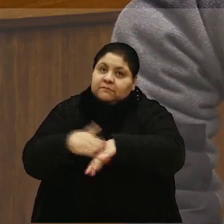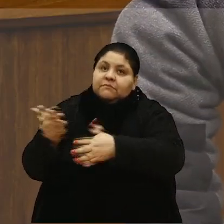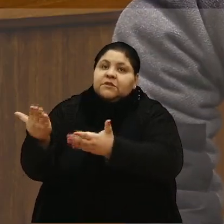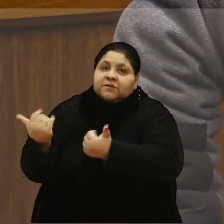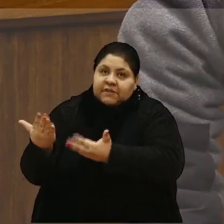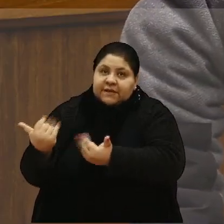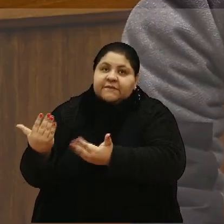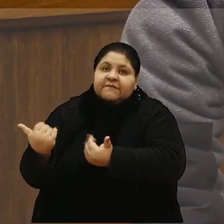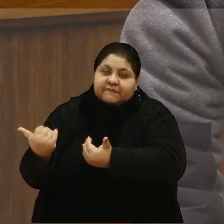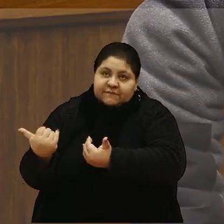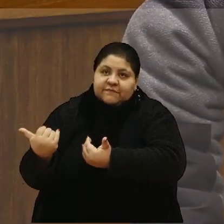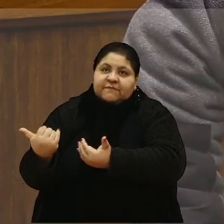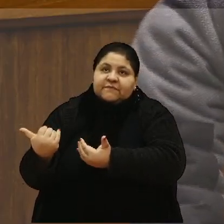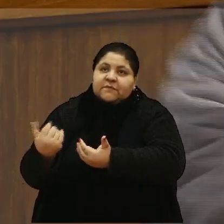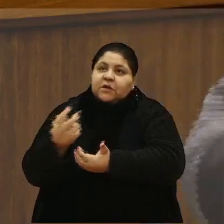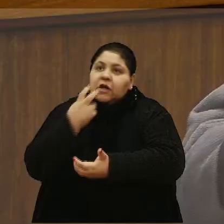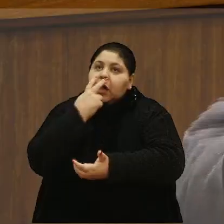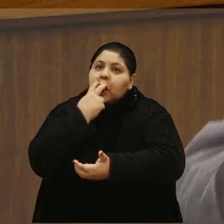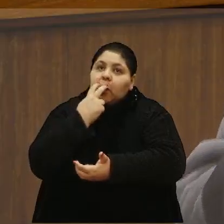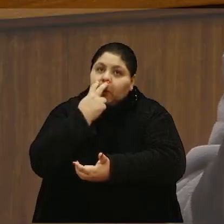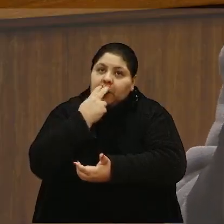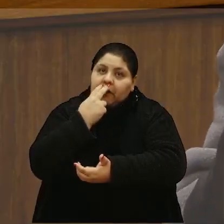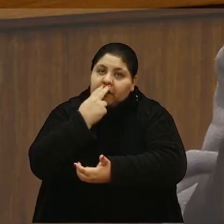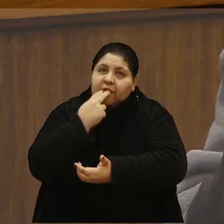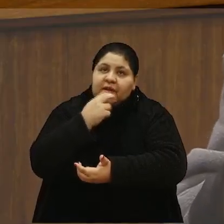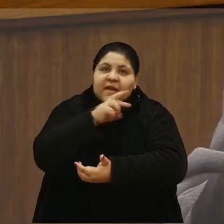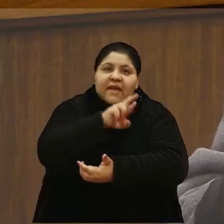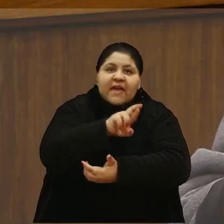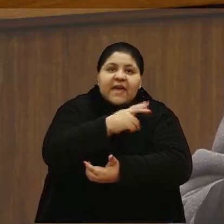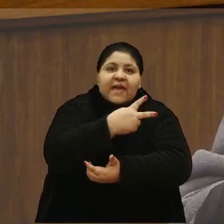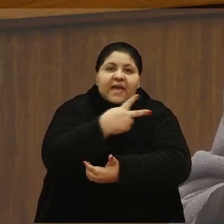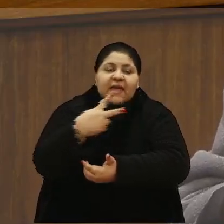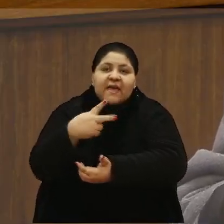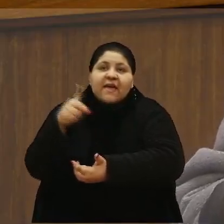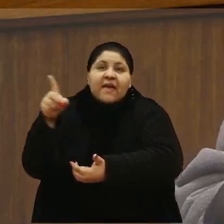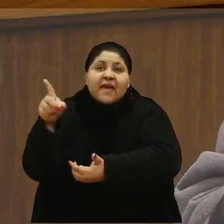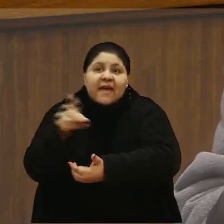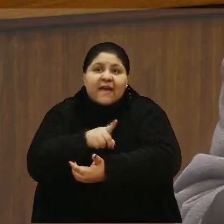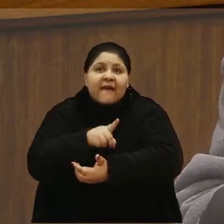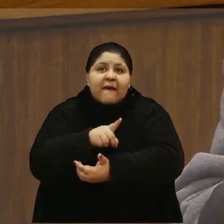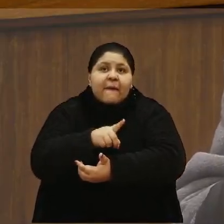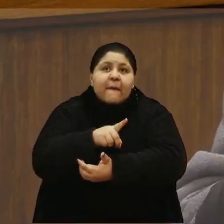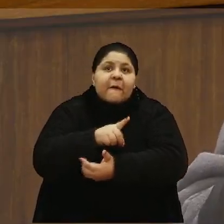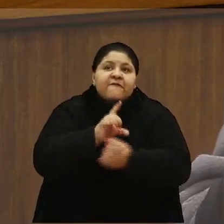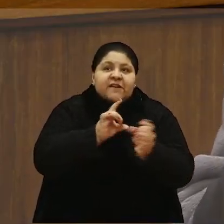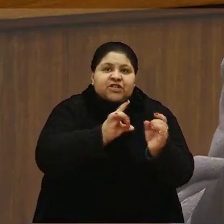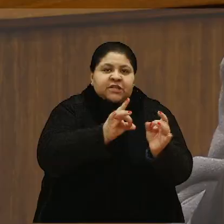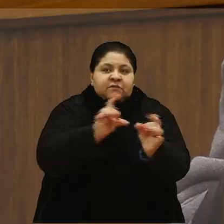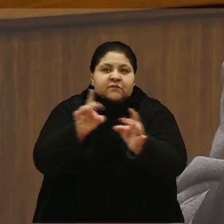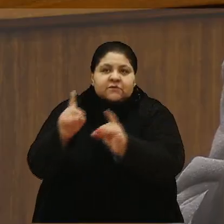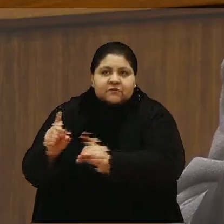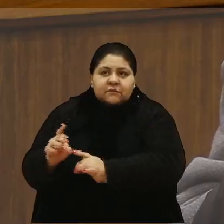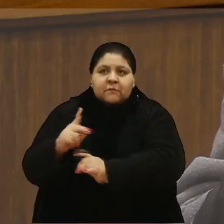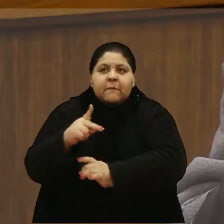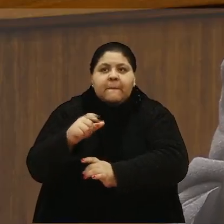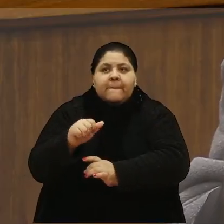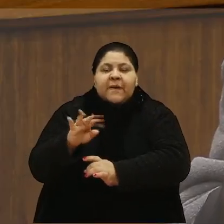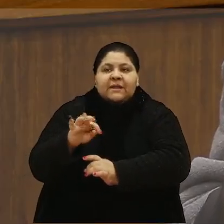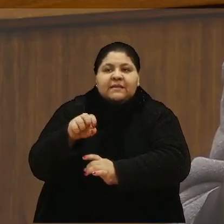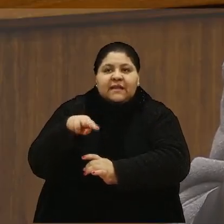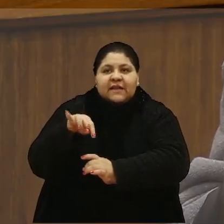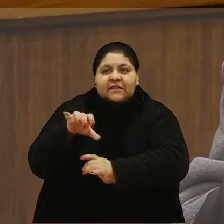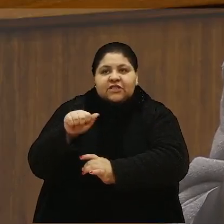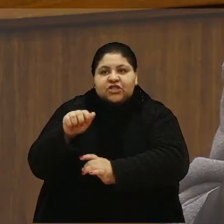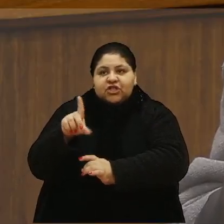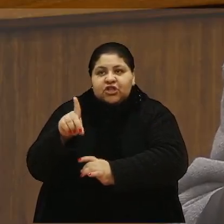hoje, o gás R22 era patenteado. Quando a pessoa ia comprar uma geladeira,